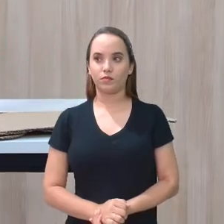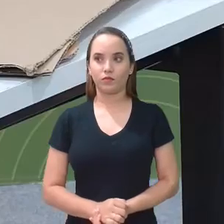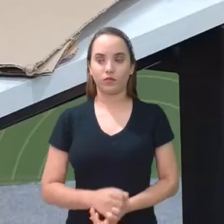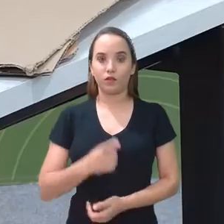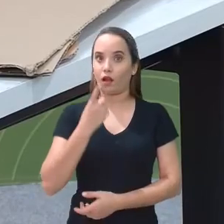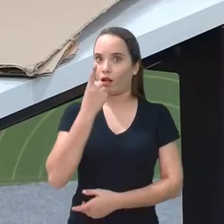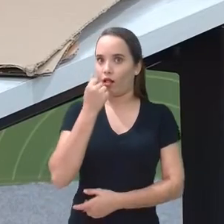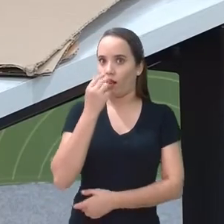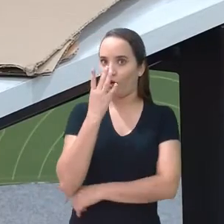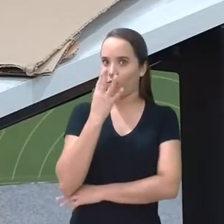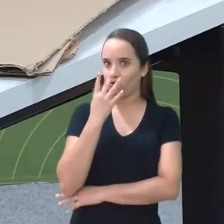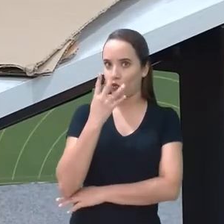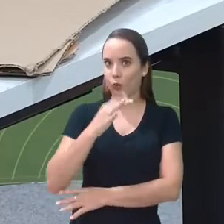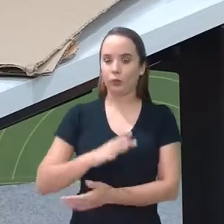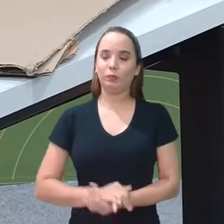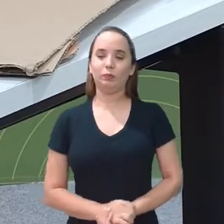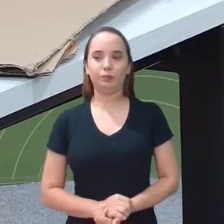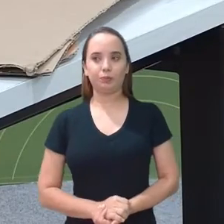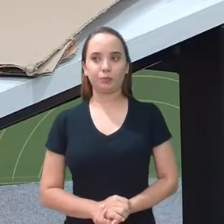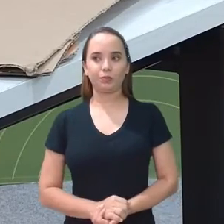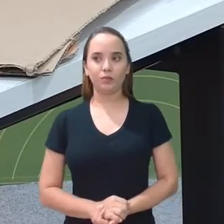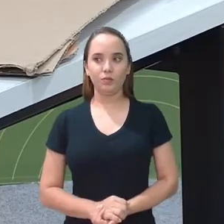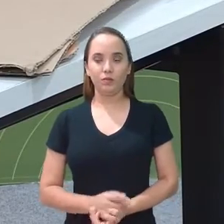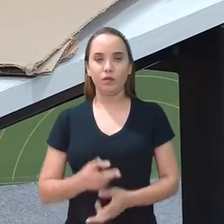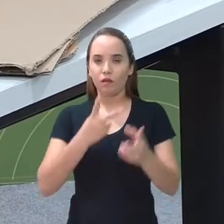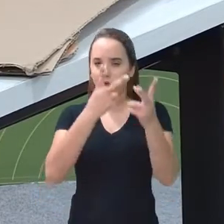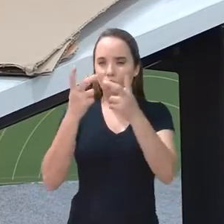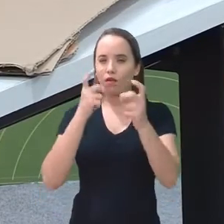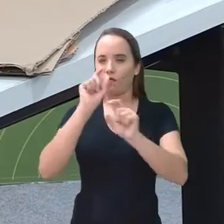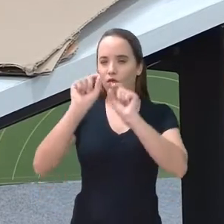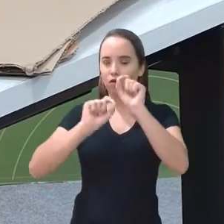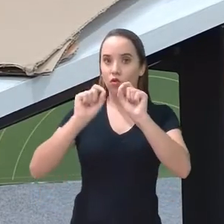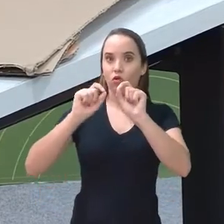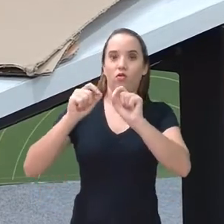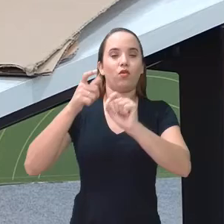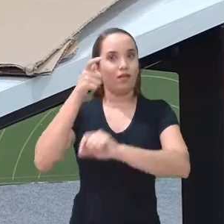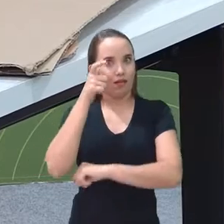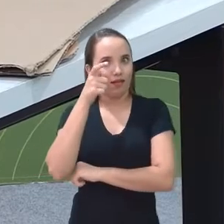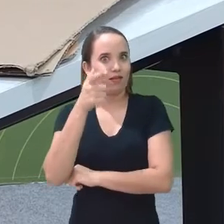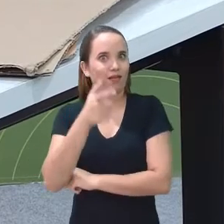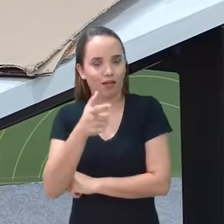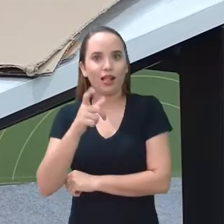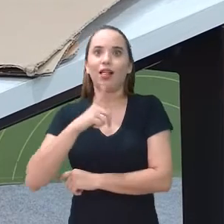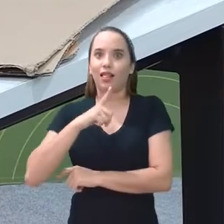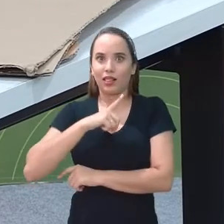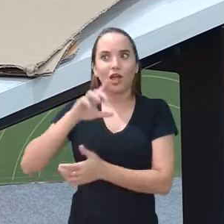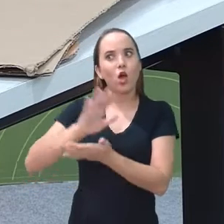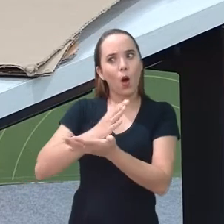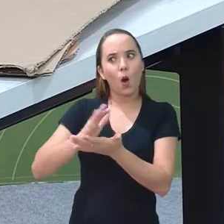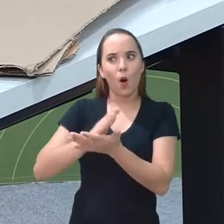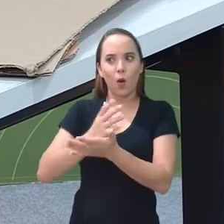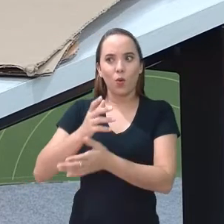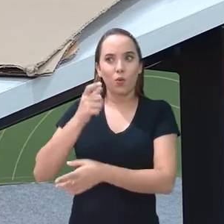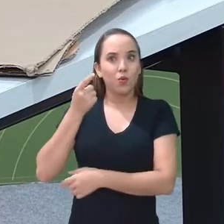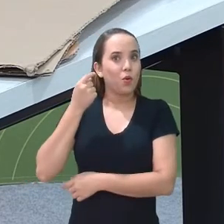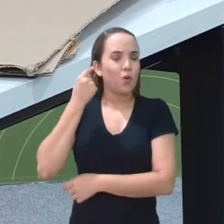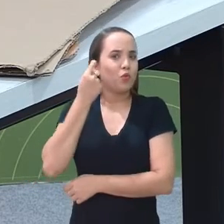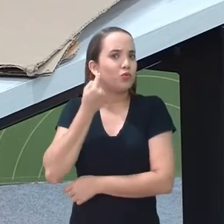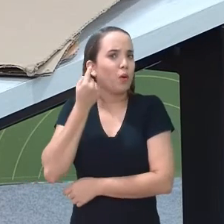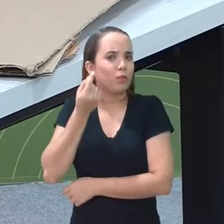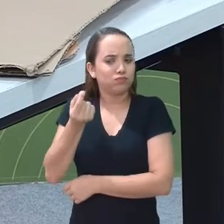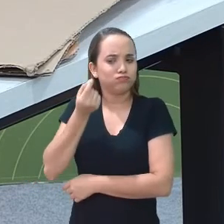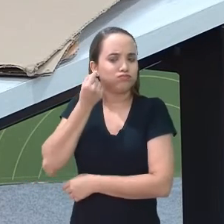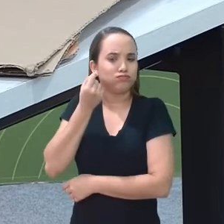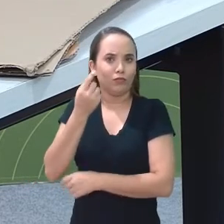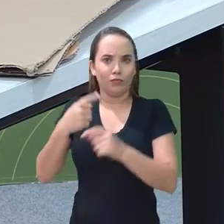lápis de cor. E veja que interessante, alguns brincos. E aí, são 3 brinquinhos